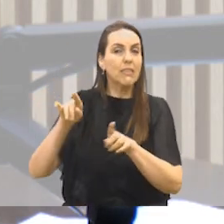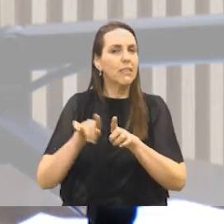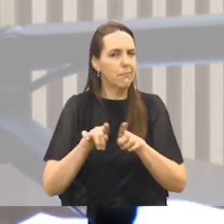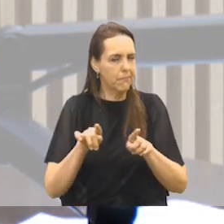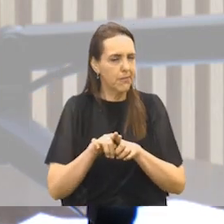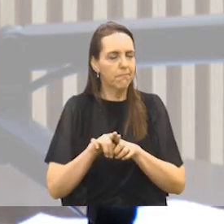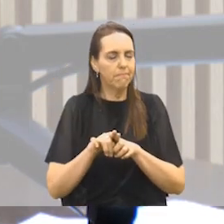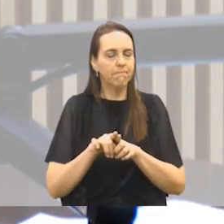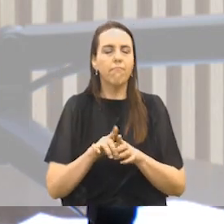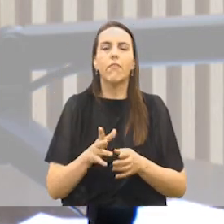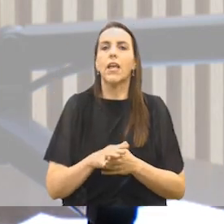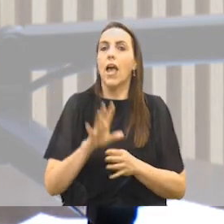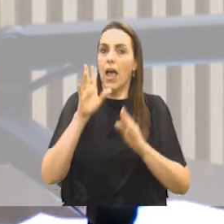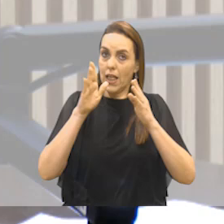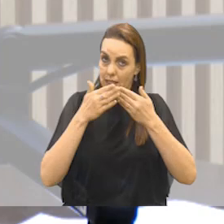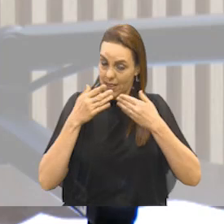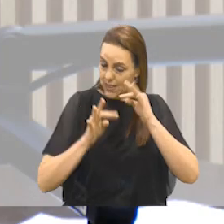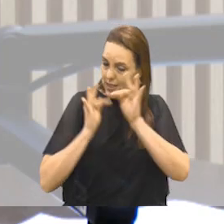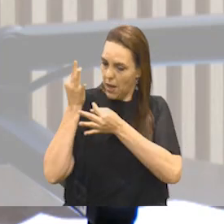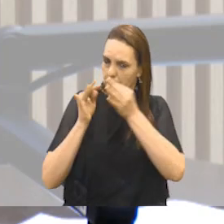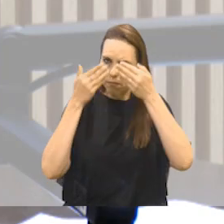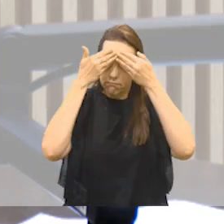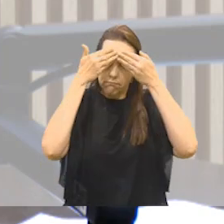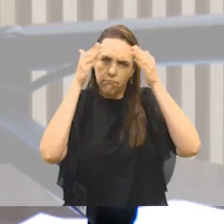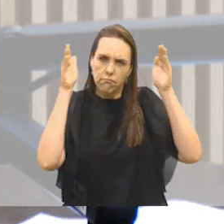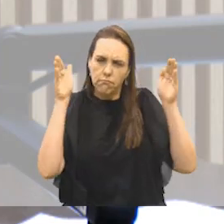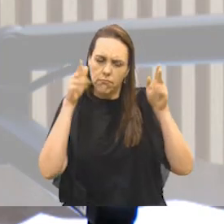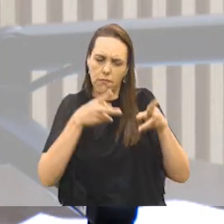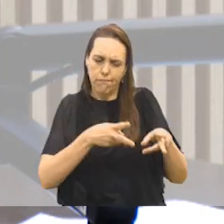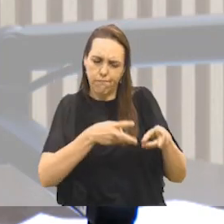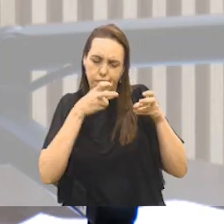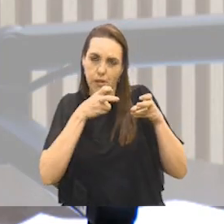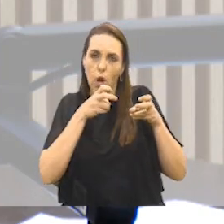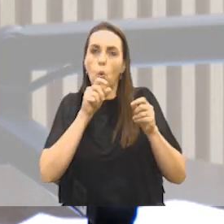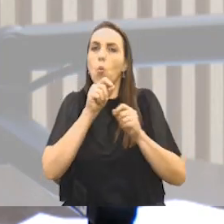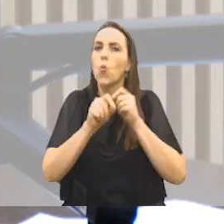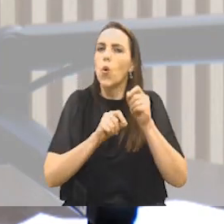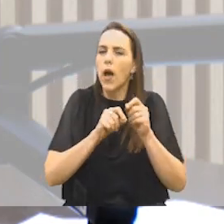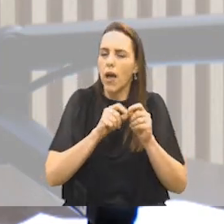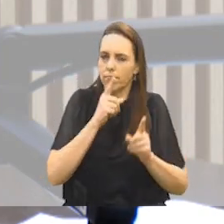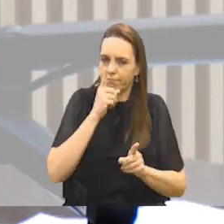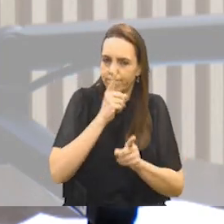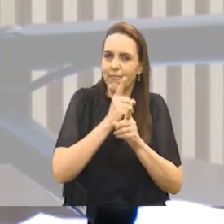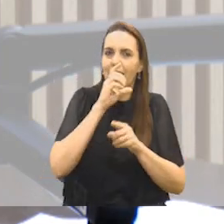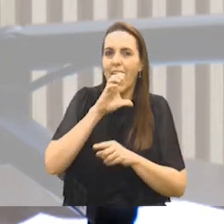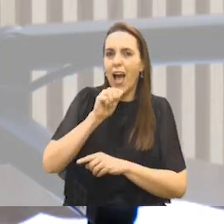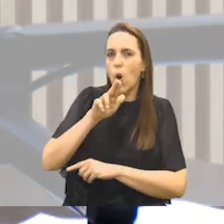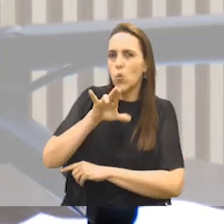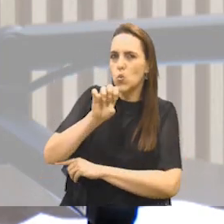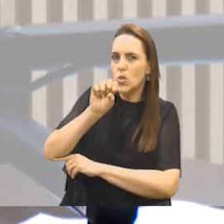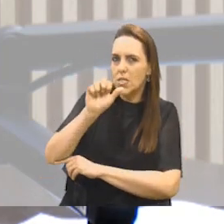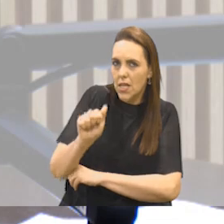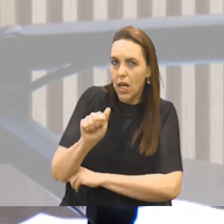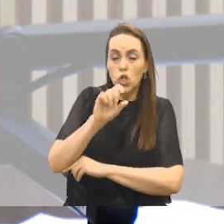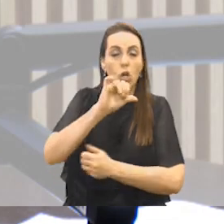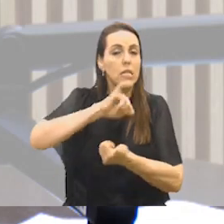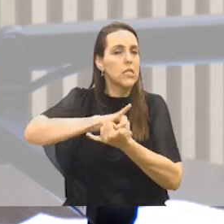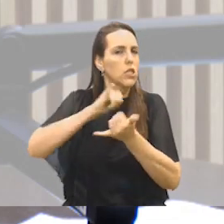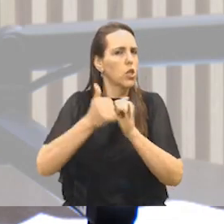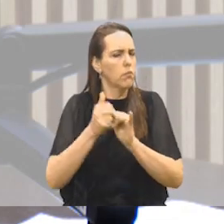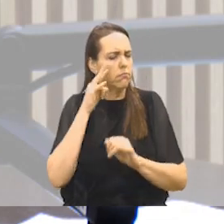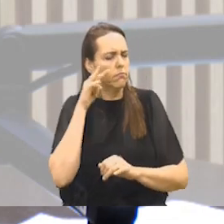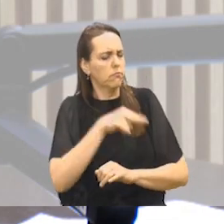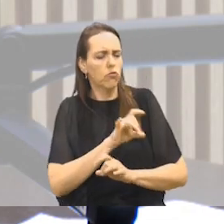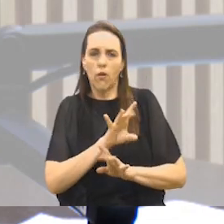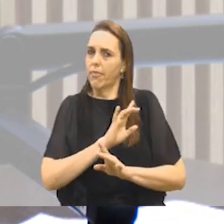espiritual. Então, a terapia holística, ela vai olhar justamente para a causa, ela não olha só para os sintomas.